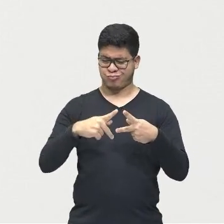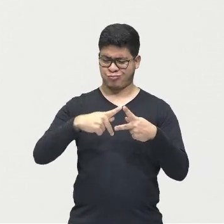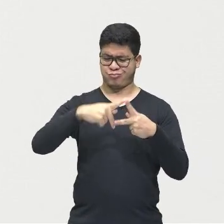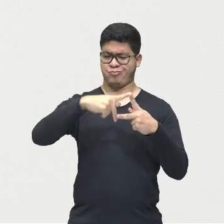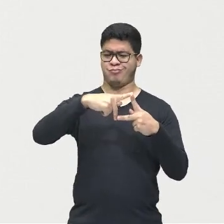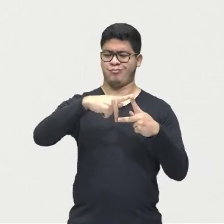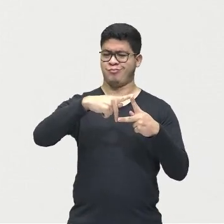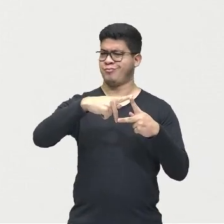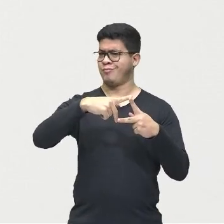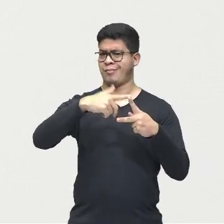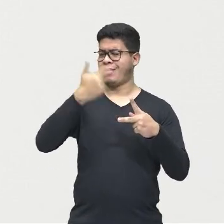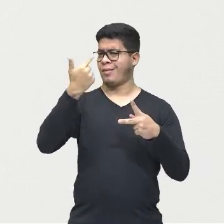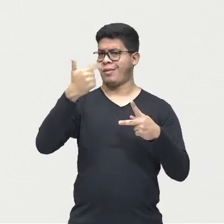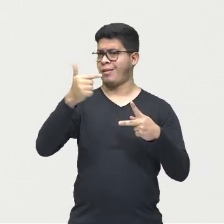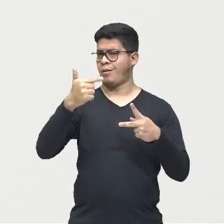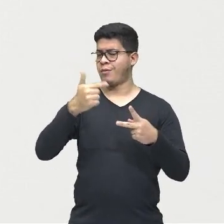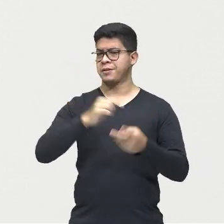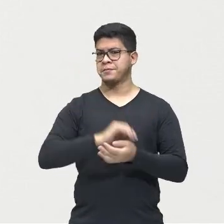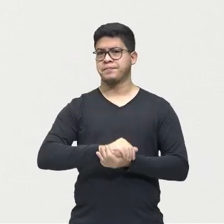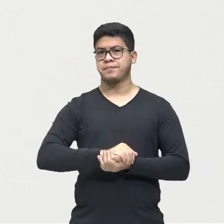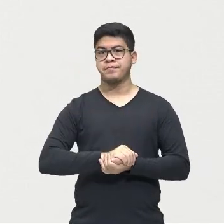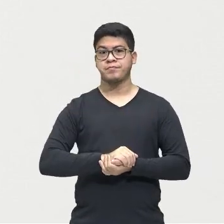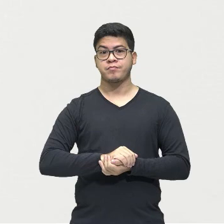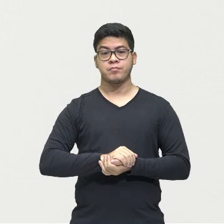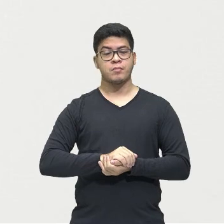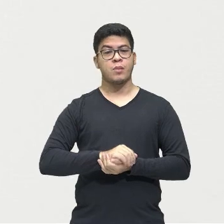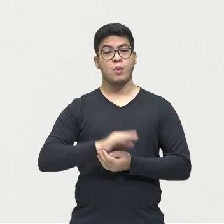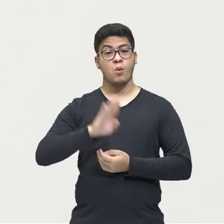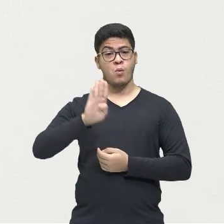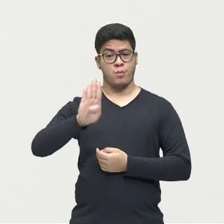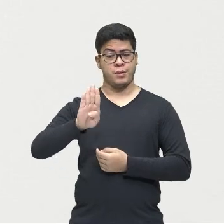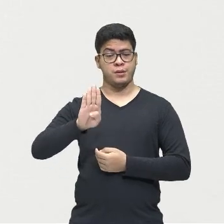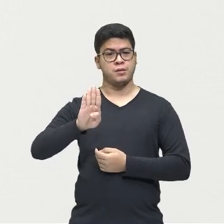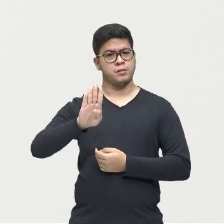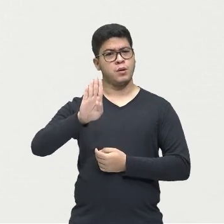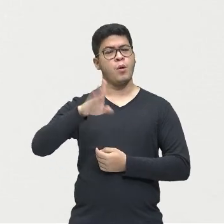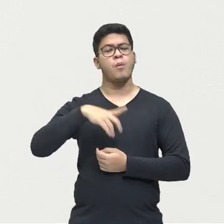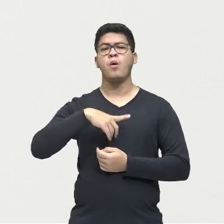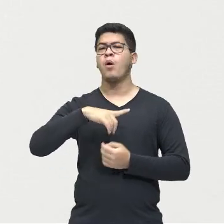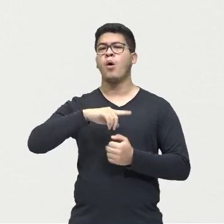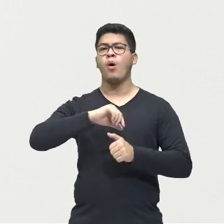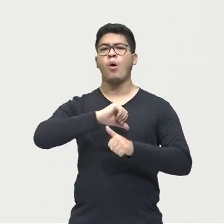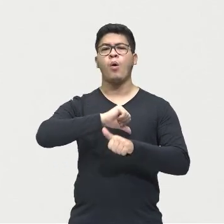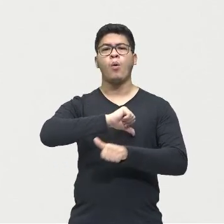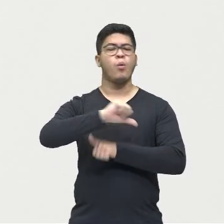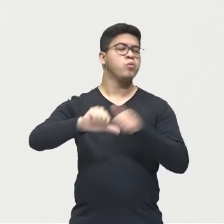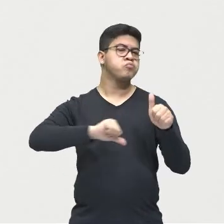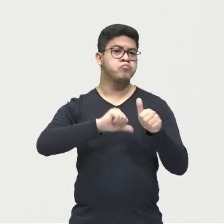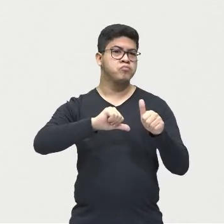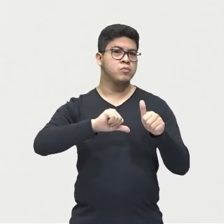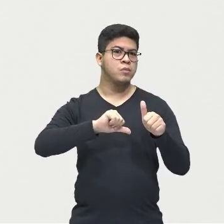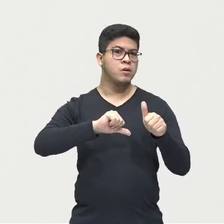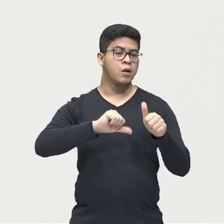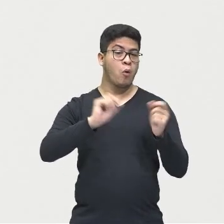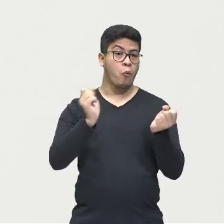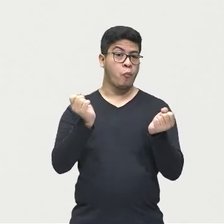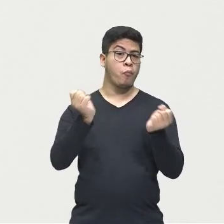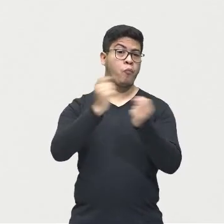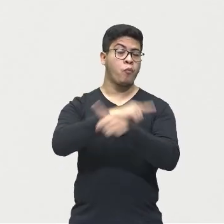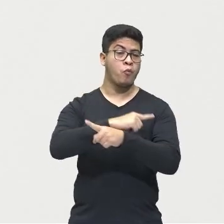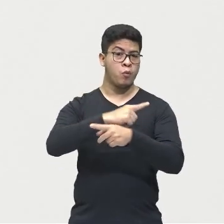aqui. E o inverso? Um quadrado é um losango? Sim. Por quê? Então temos